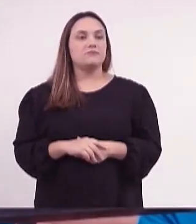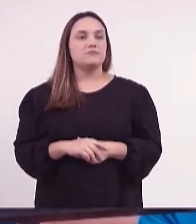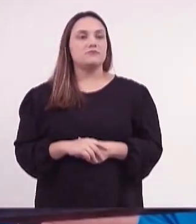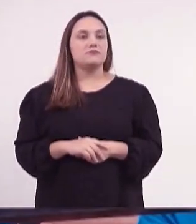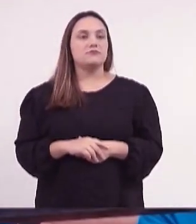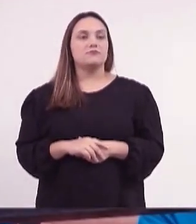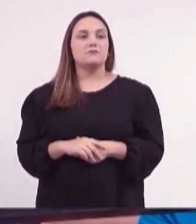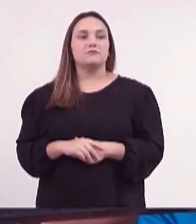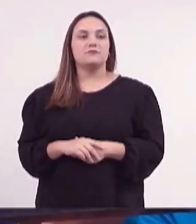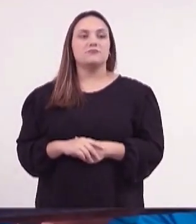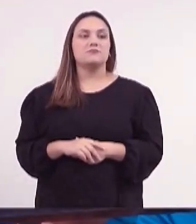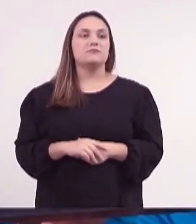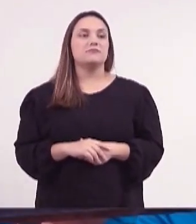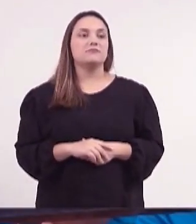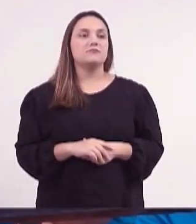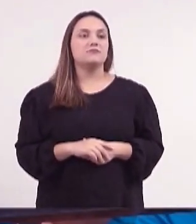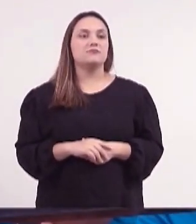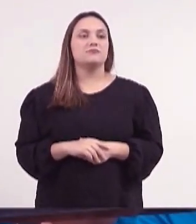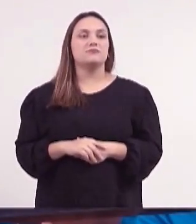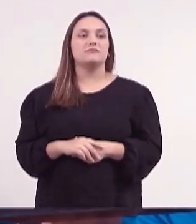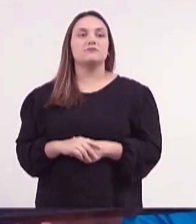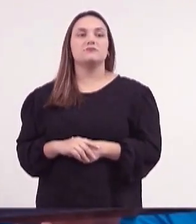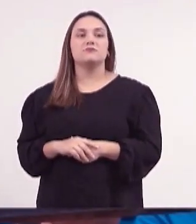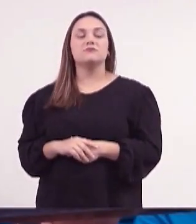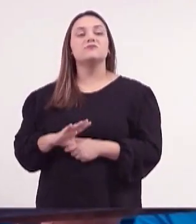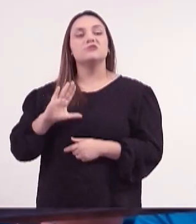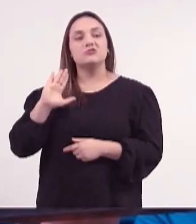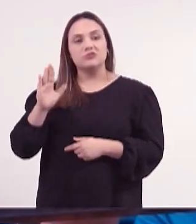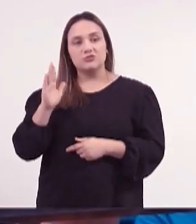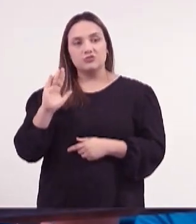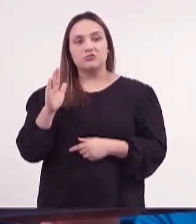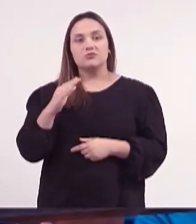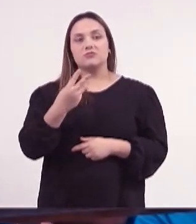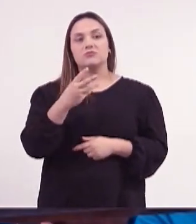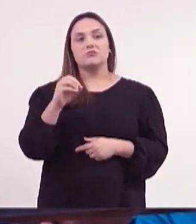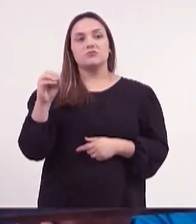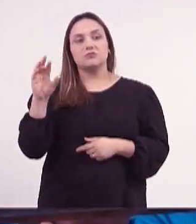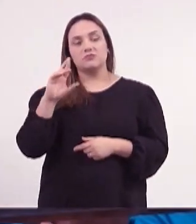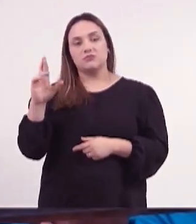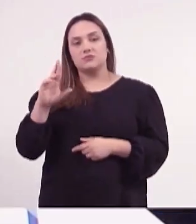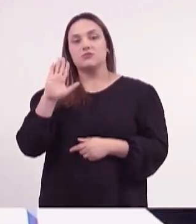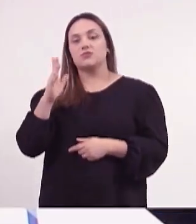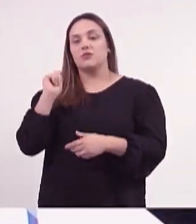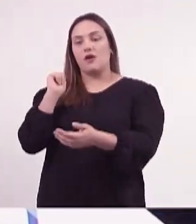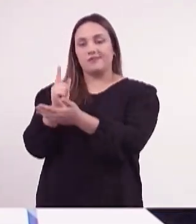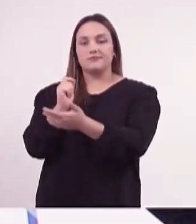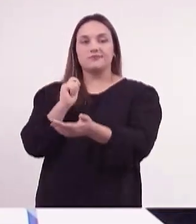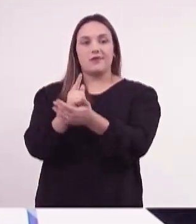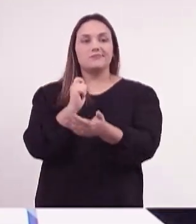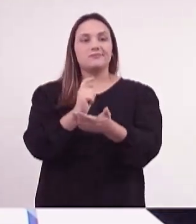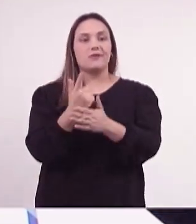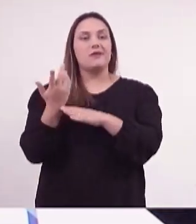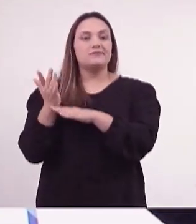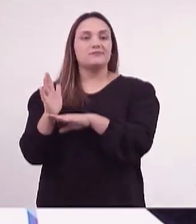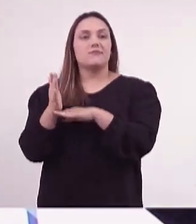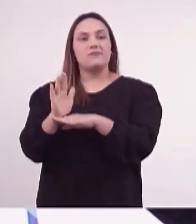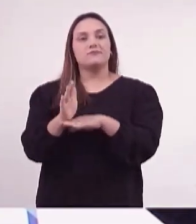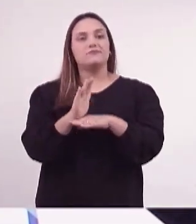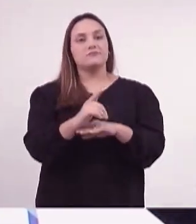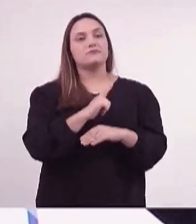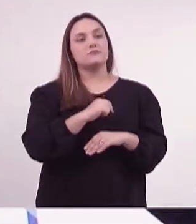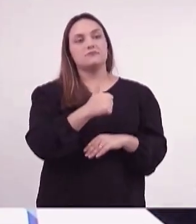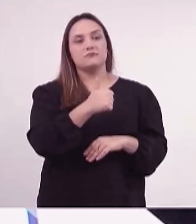vez aqueles R$300 que foi repassado já para uma parte significativa,